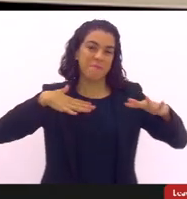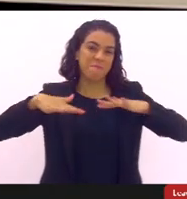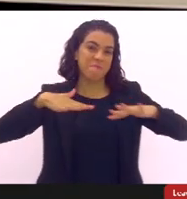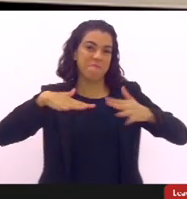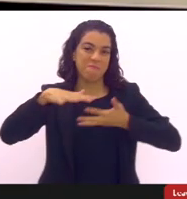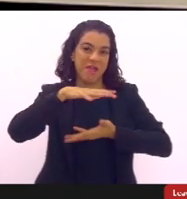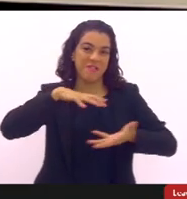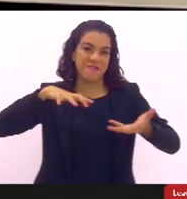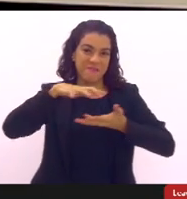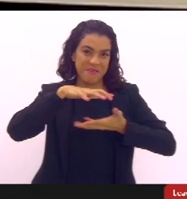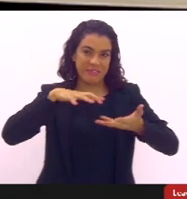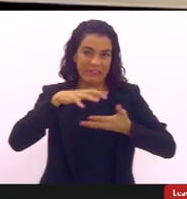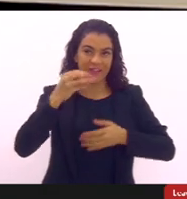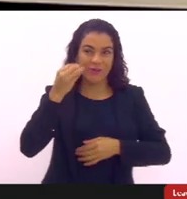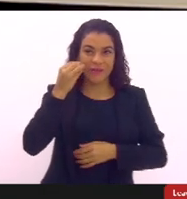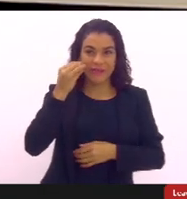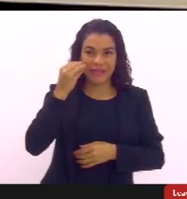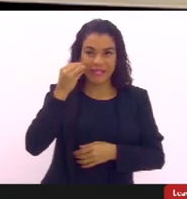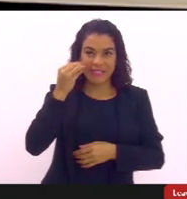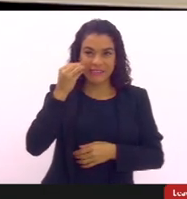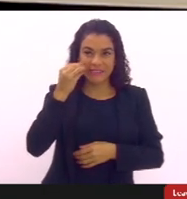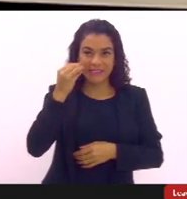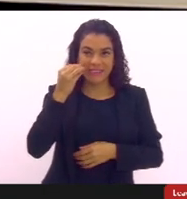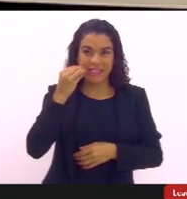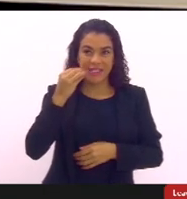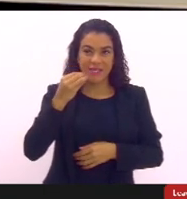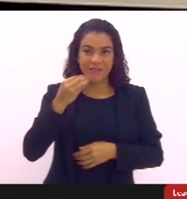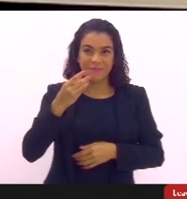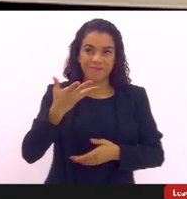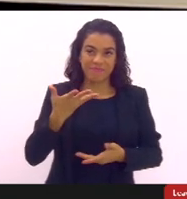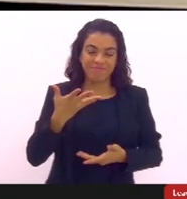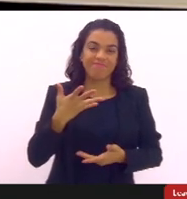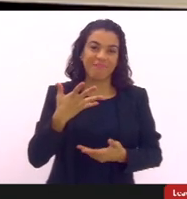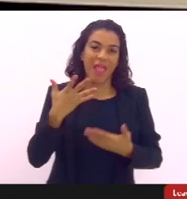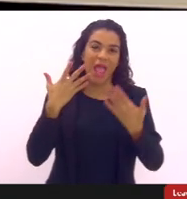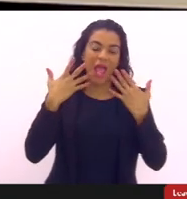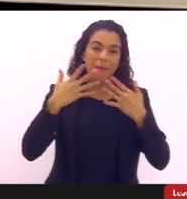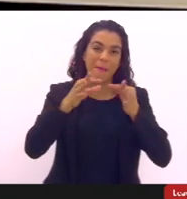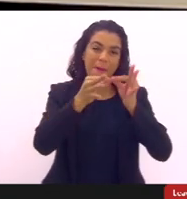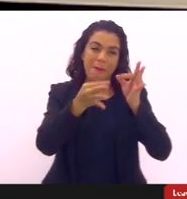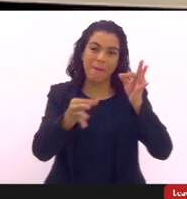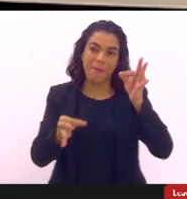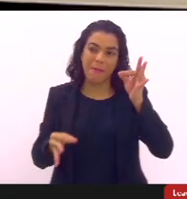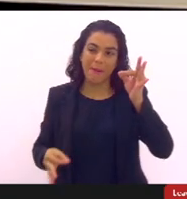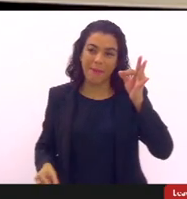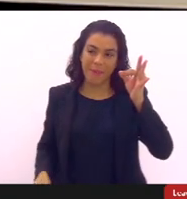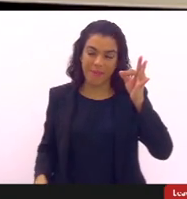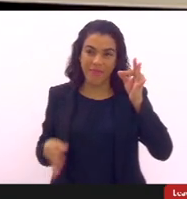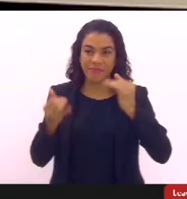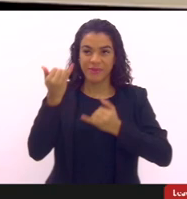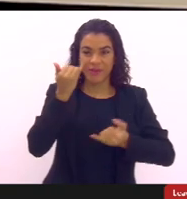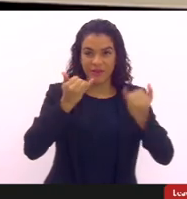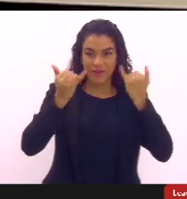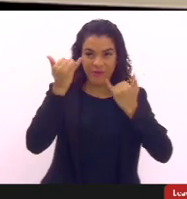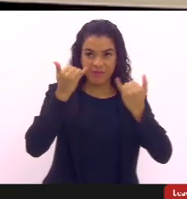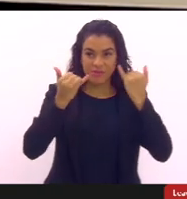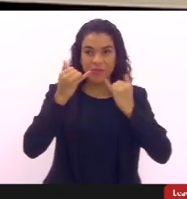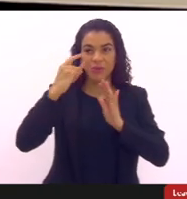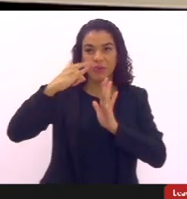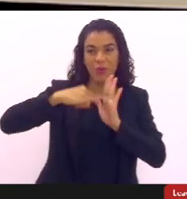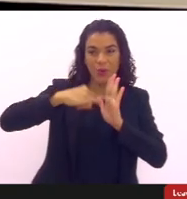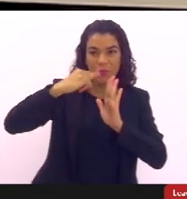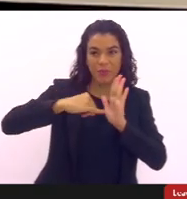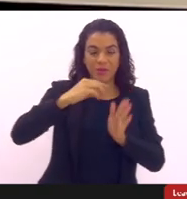anterior, onde eu tentei ser bastante exaustivo na apresentação, né, das informações e documentos que o